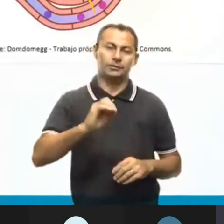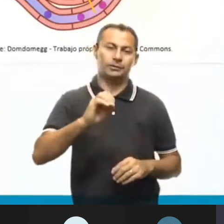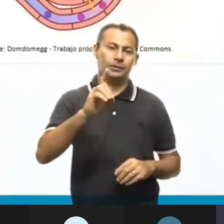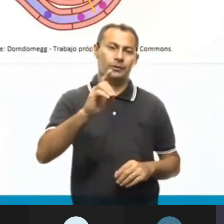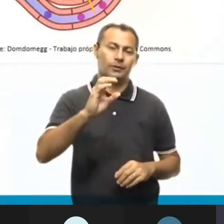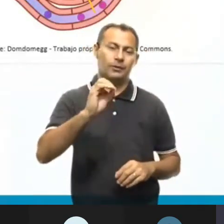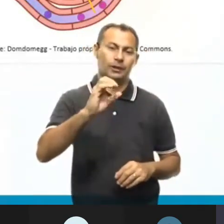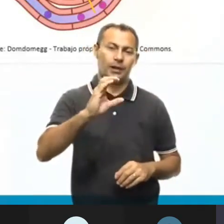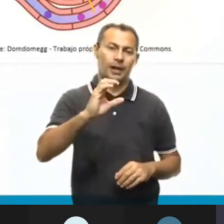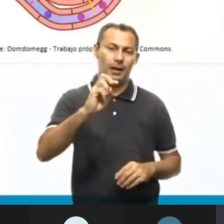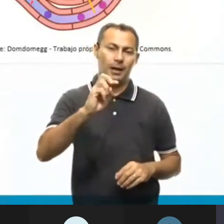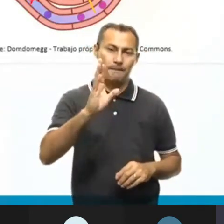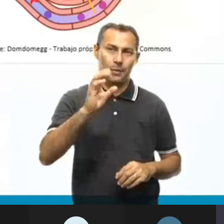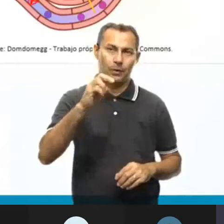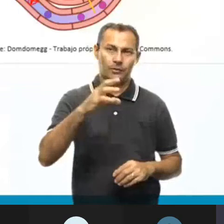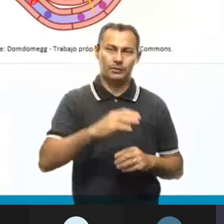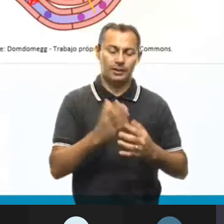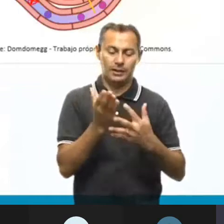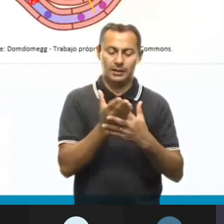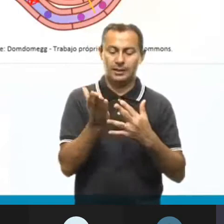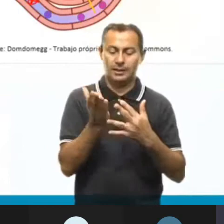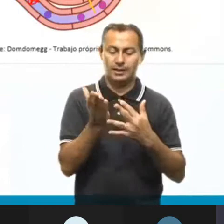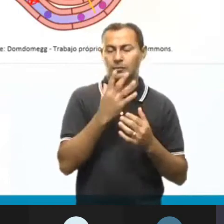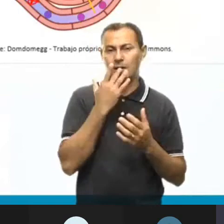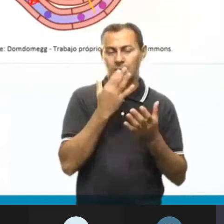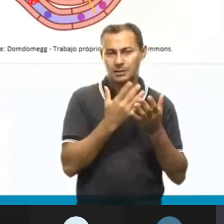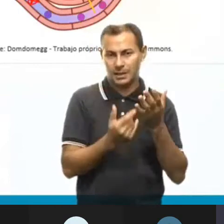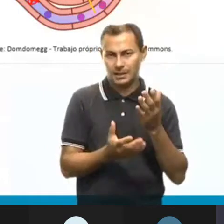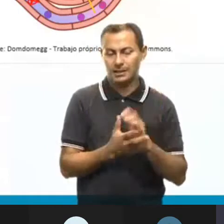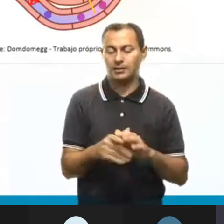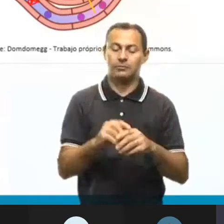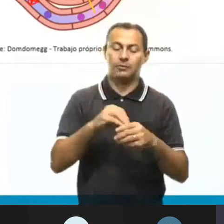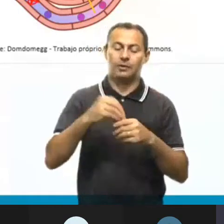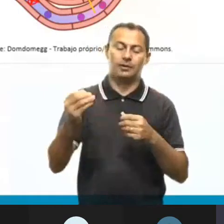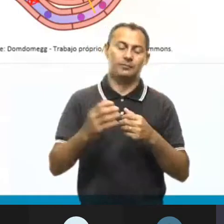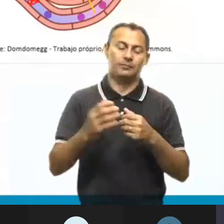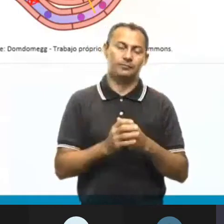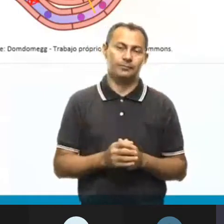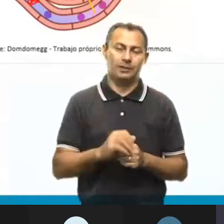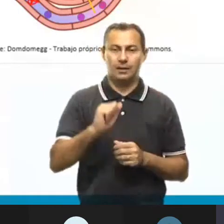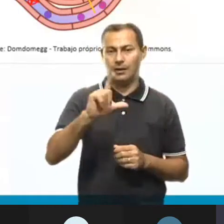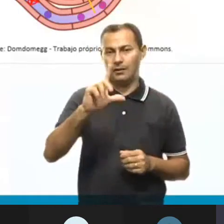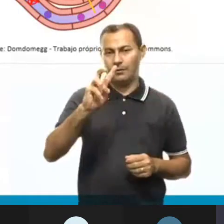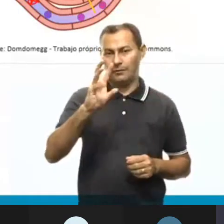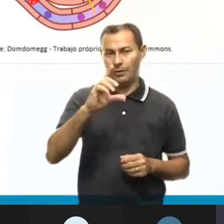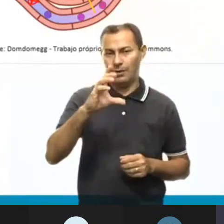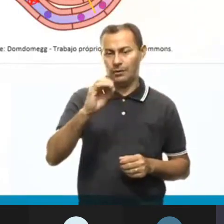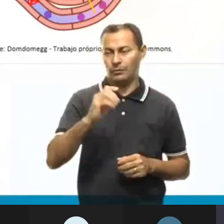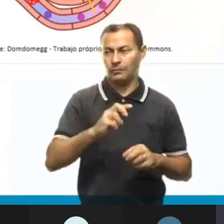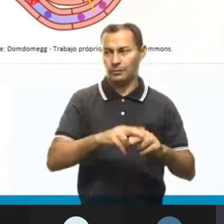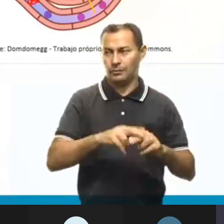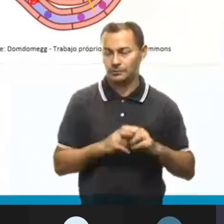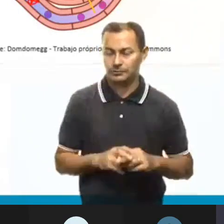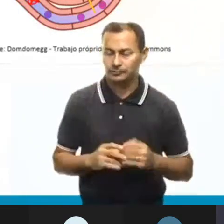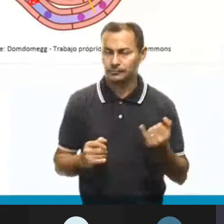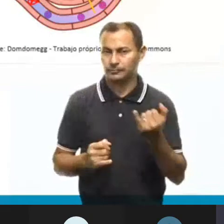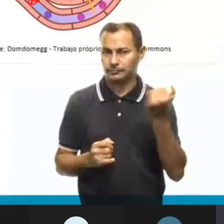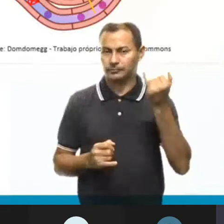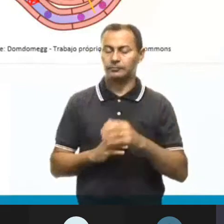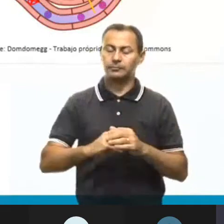aqui entre o sangue e aqui o meio externo, que no caso aqui é o nosso alvéolo, tá? Então, por isso